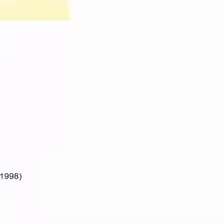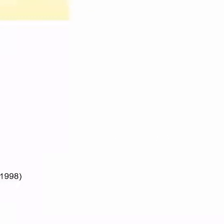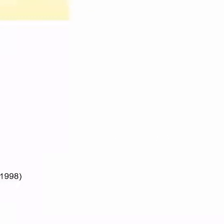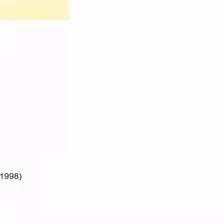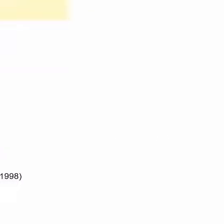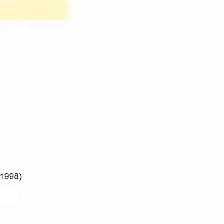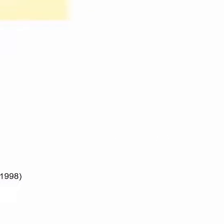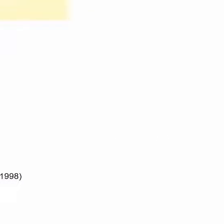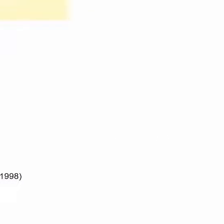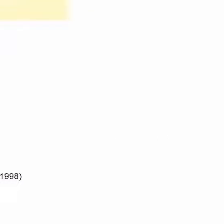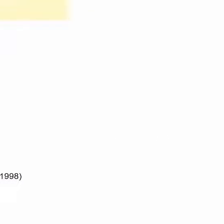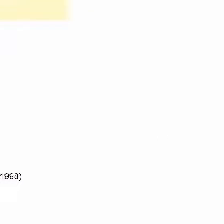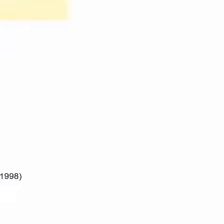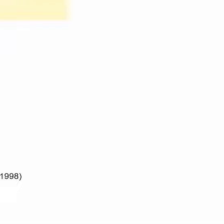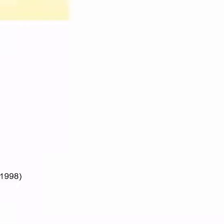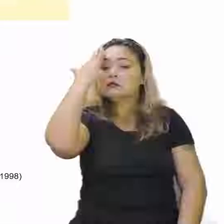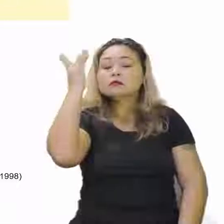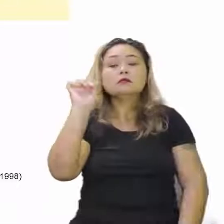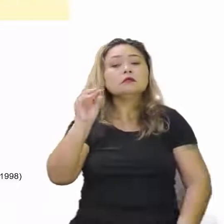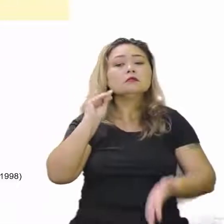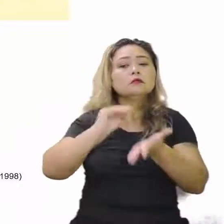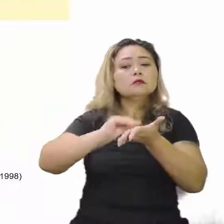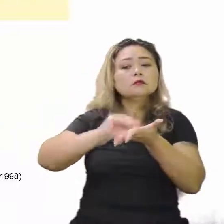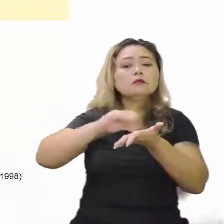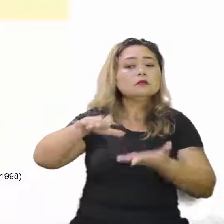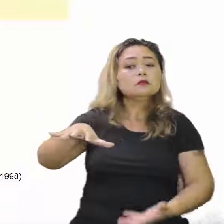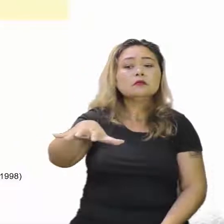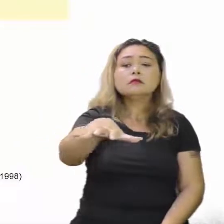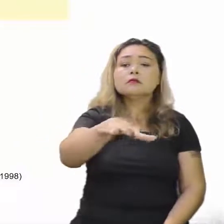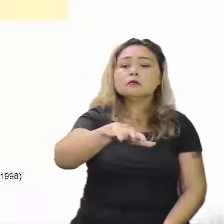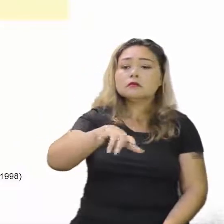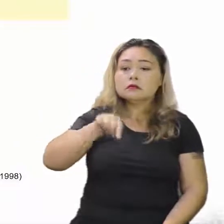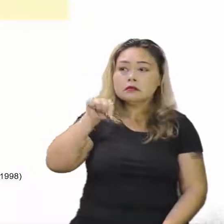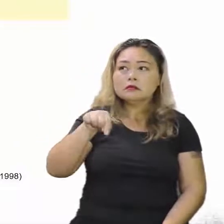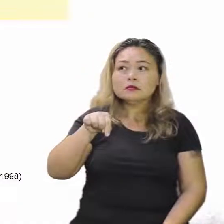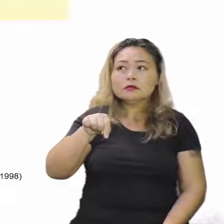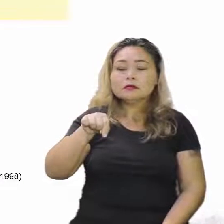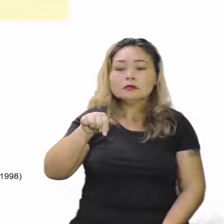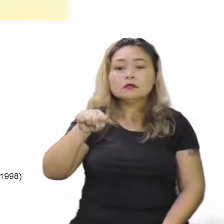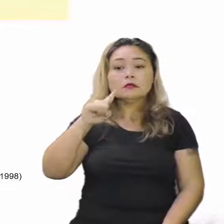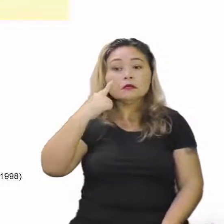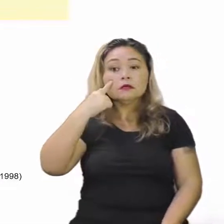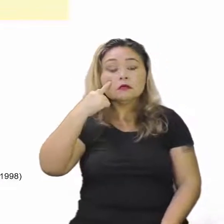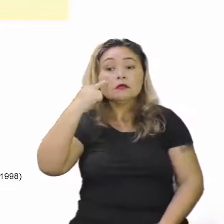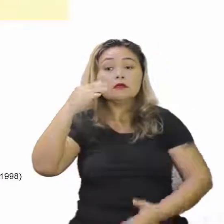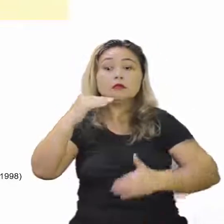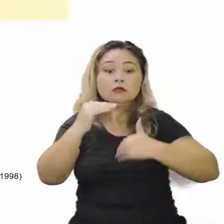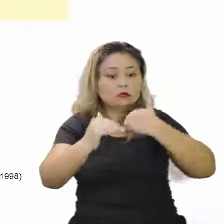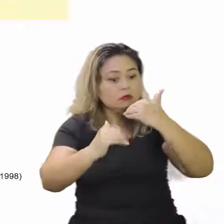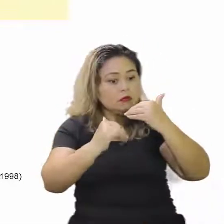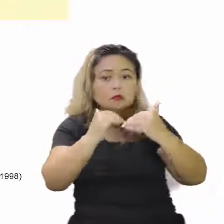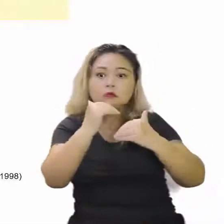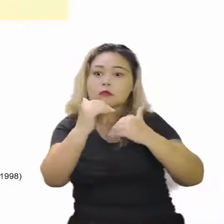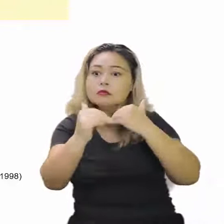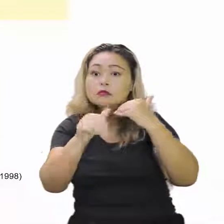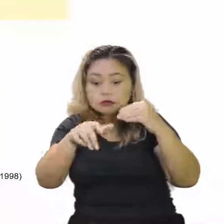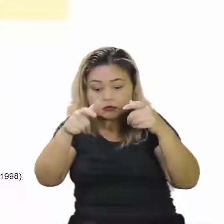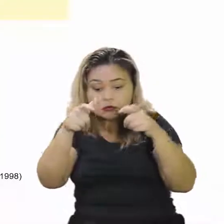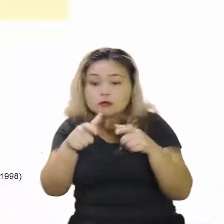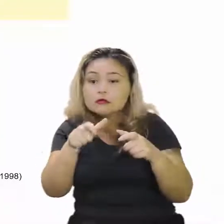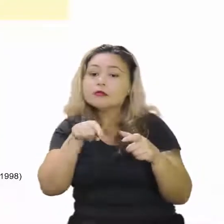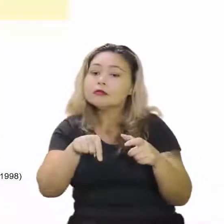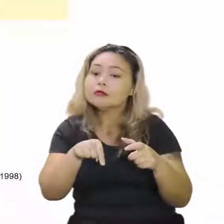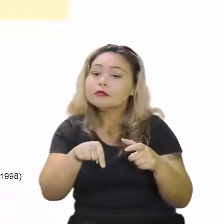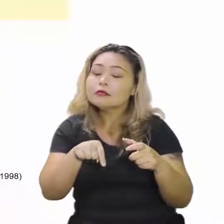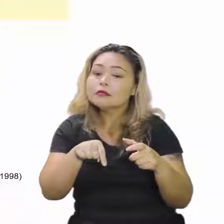Agora, o que é que você entenda é o seguinte: o que estava faltando na região para desenvolver a região?